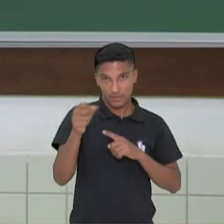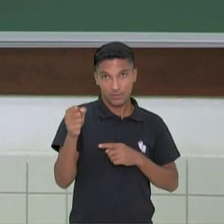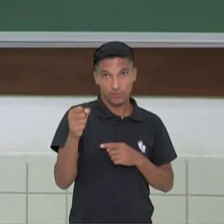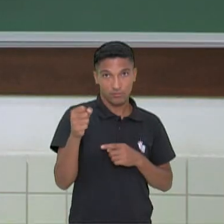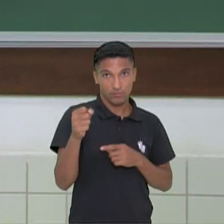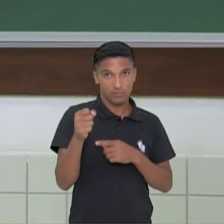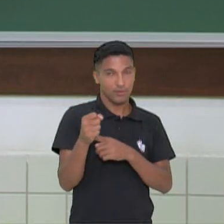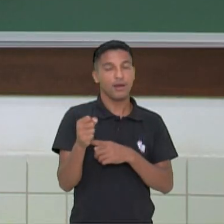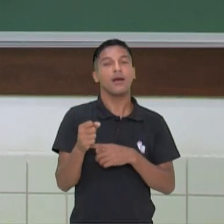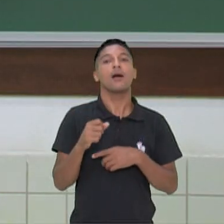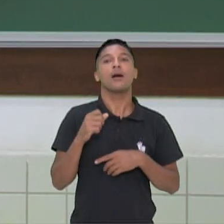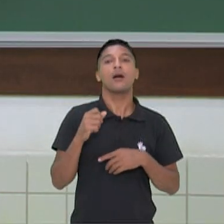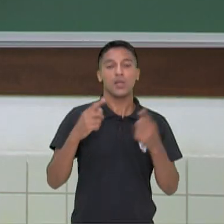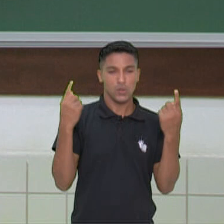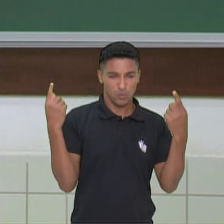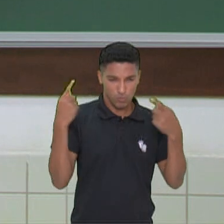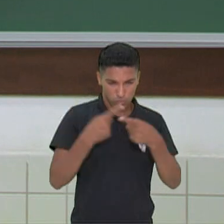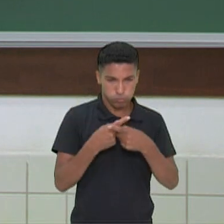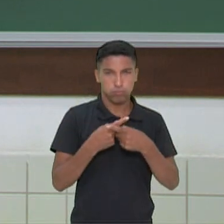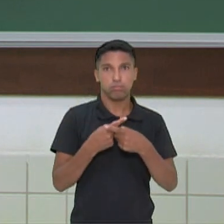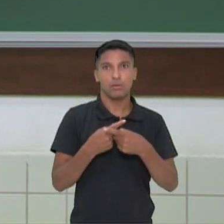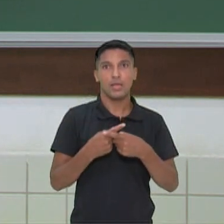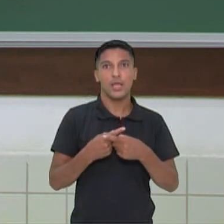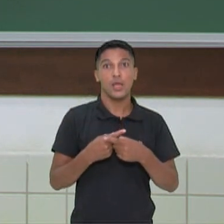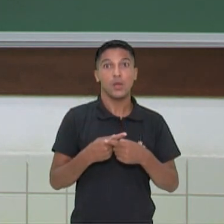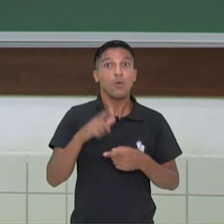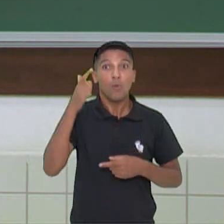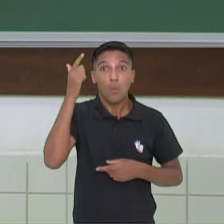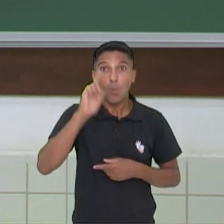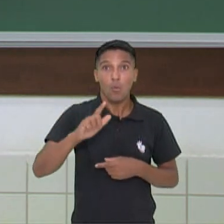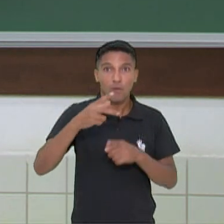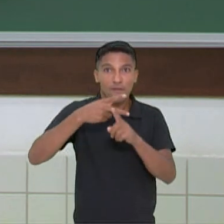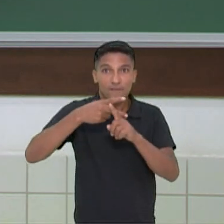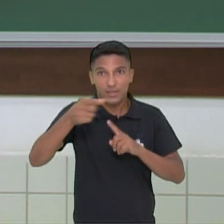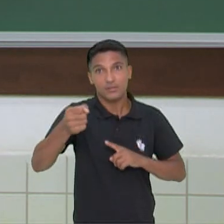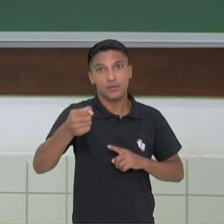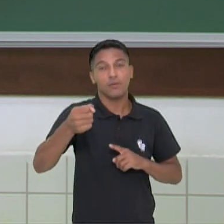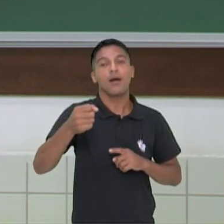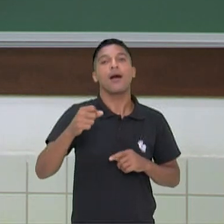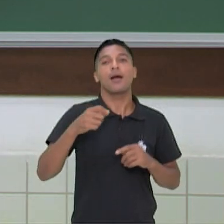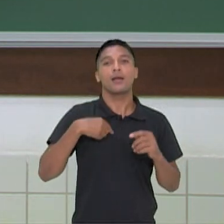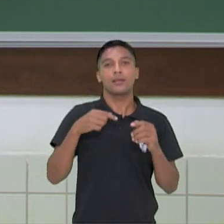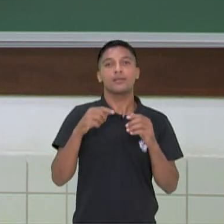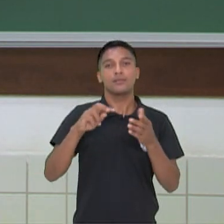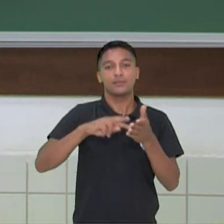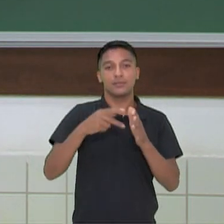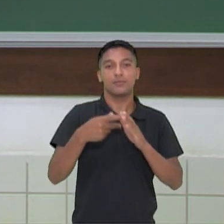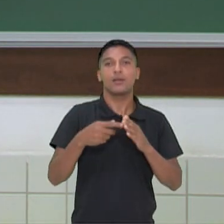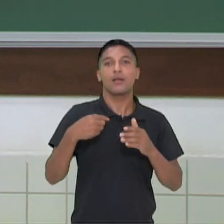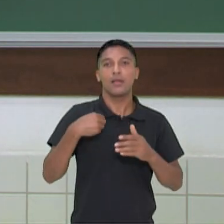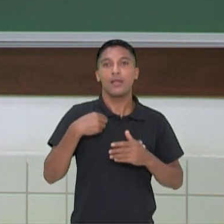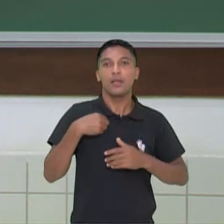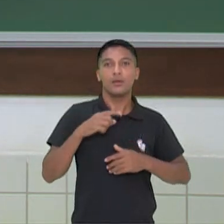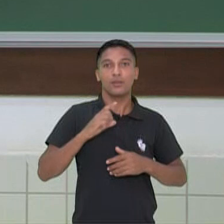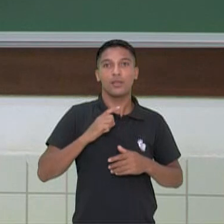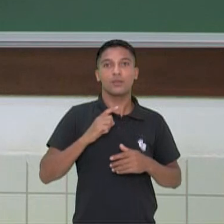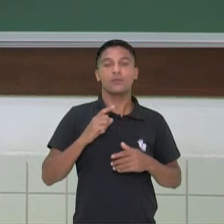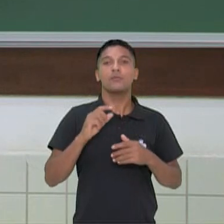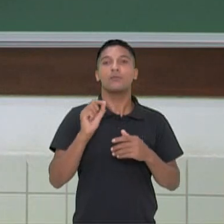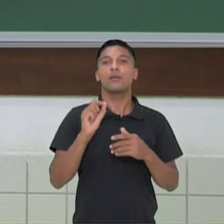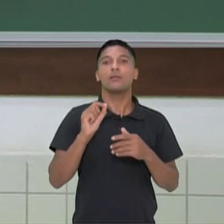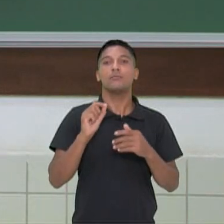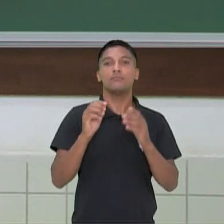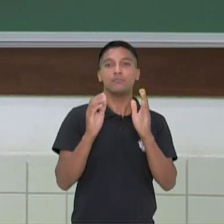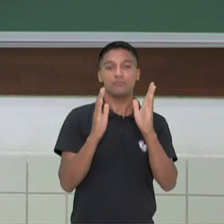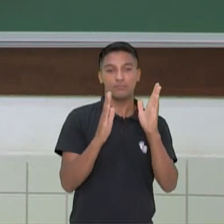gente falando de um torneio tá então se eu venci o meu oponente eu vou para fase seguinte então não